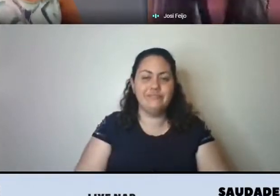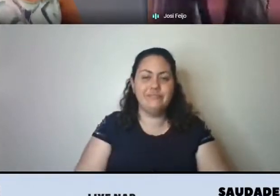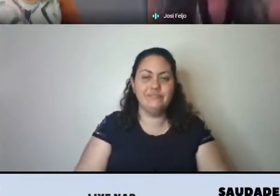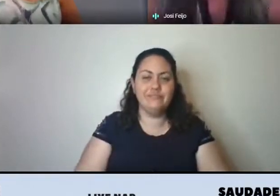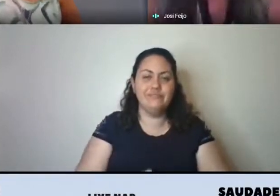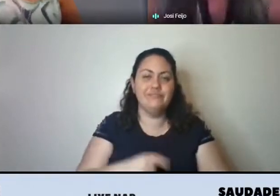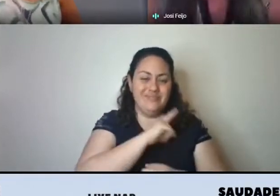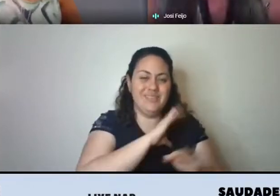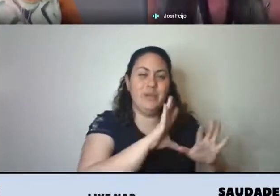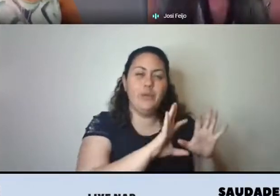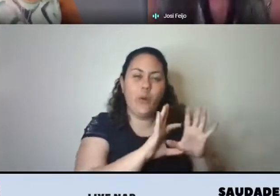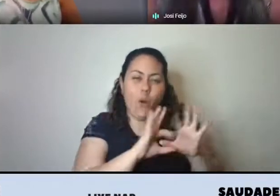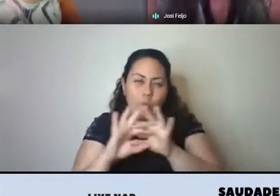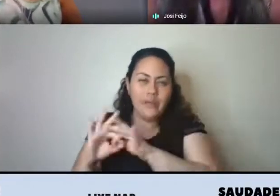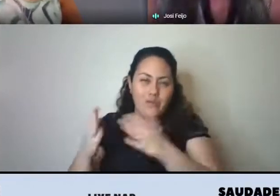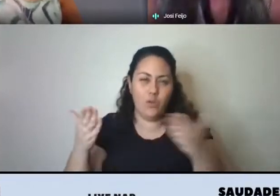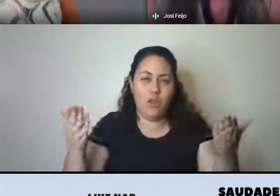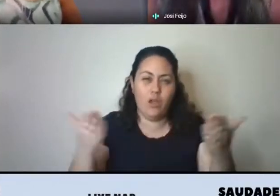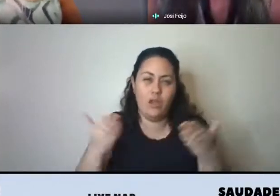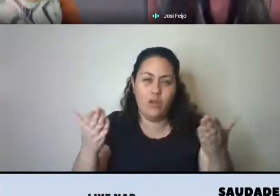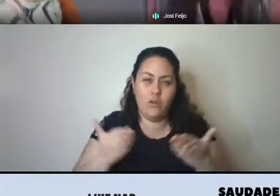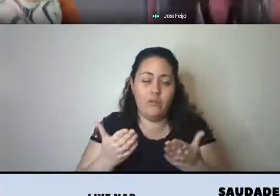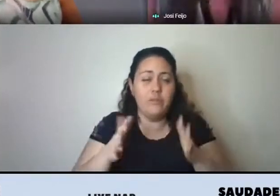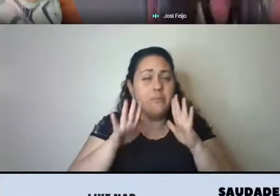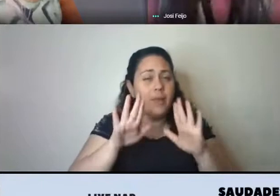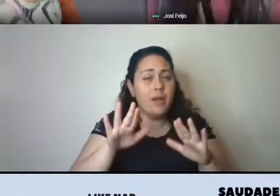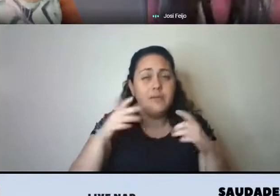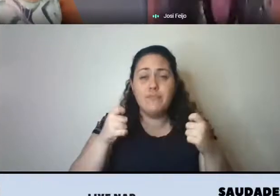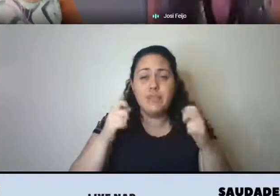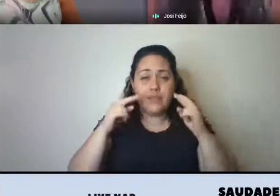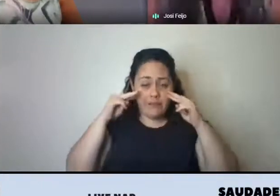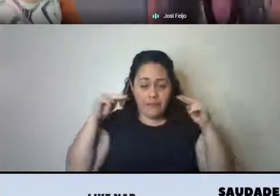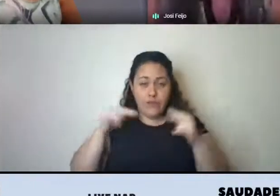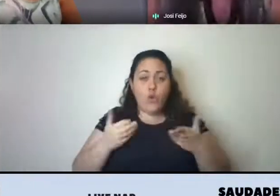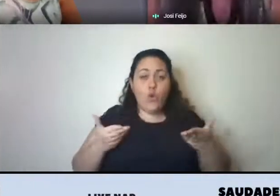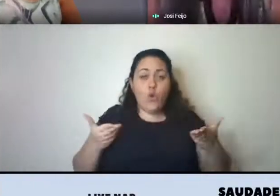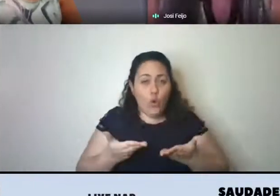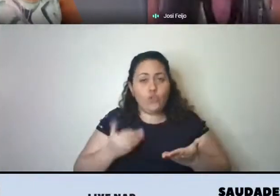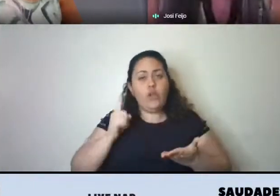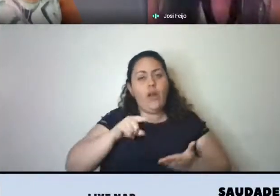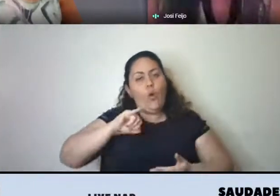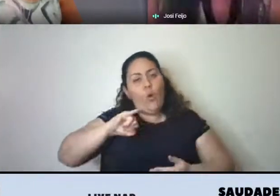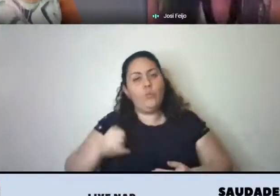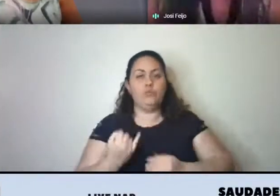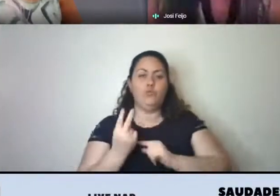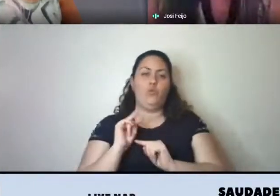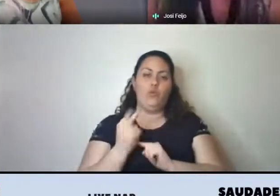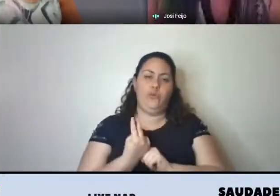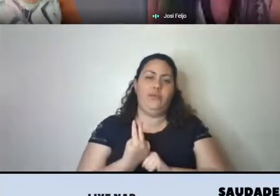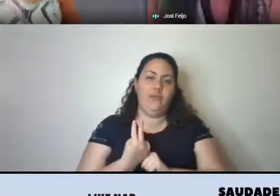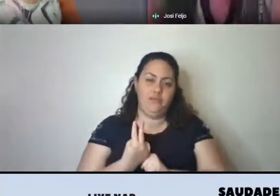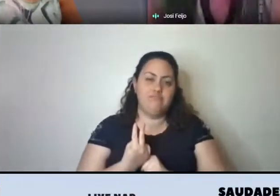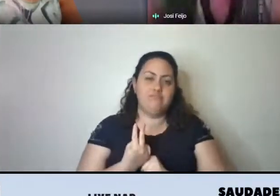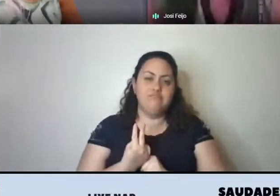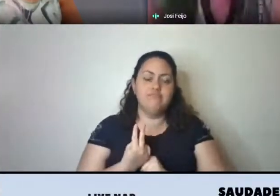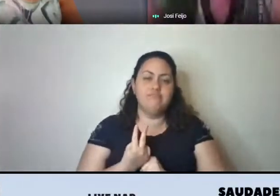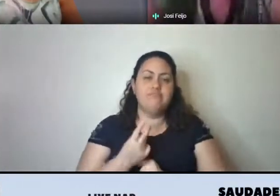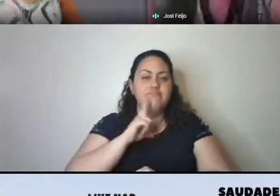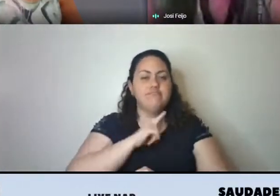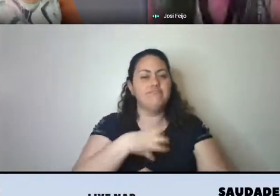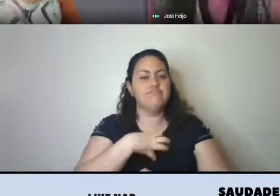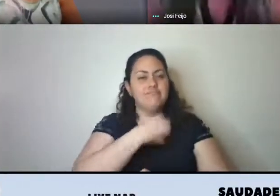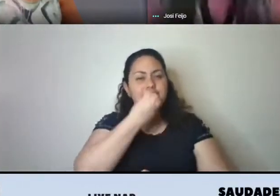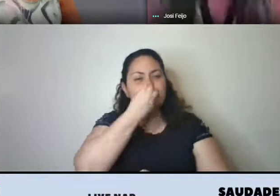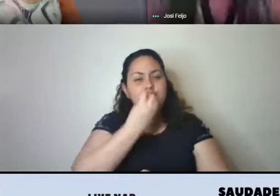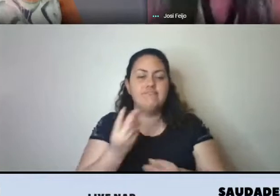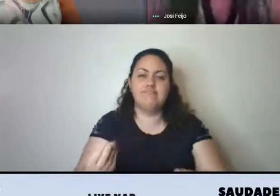vamos encarar o agora como uma oportunidade, né? De nos cuidar, de nos sentir bem e fazer aquilo que nos traz